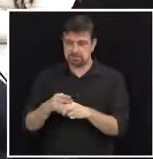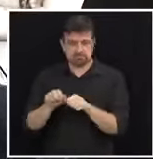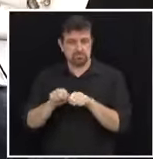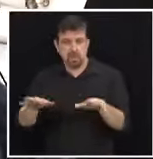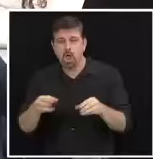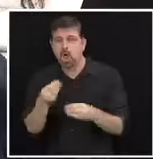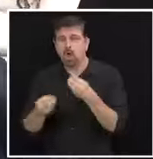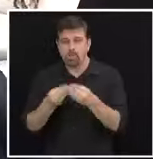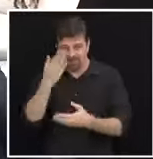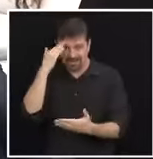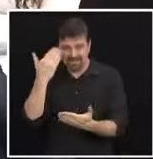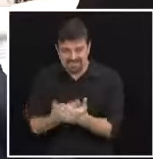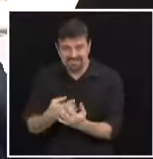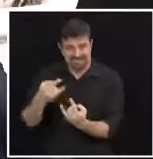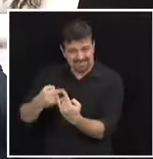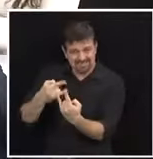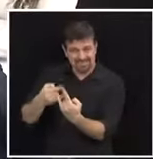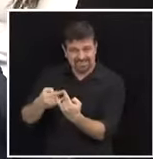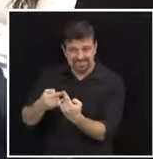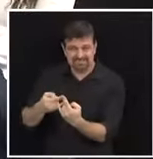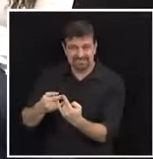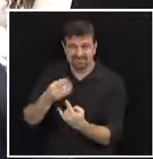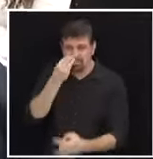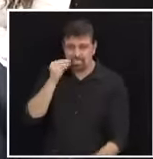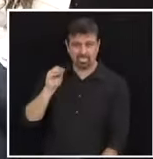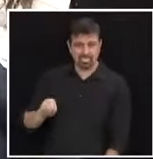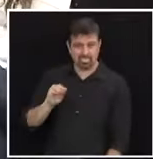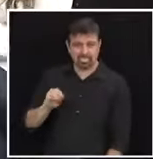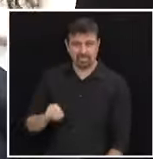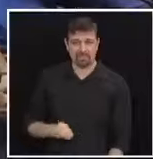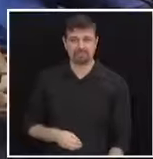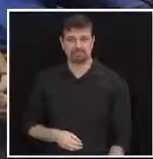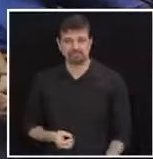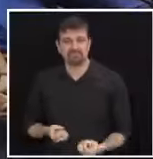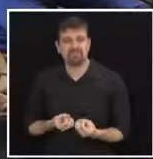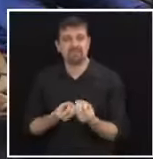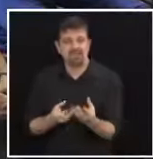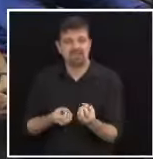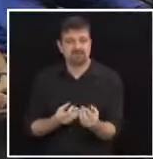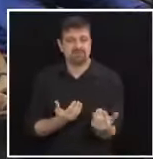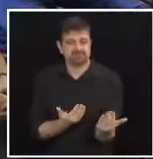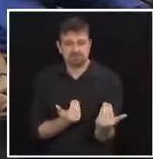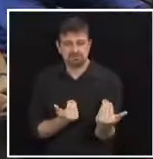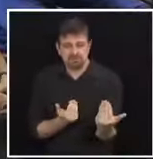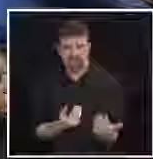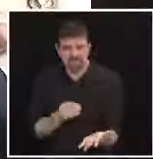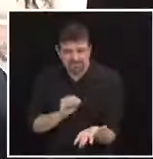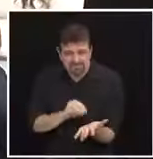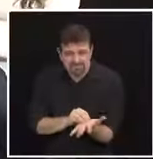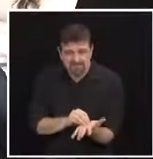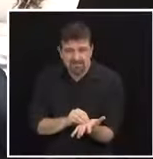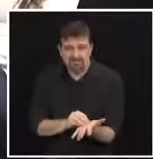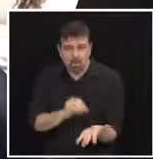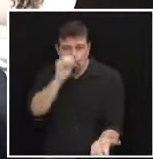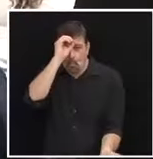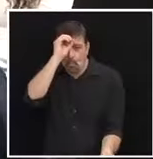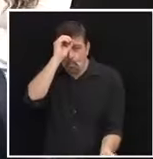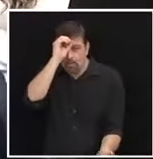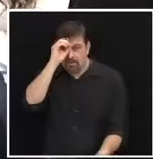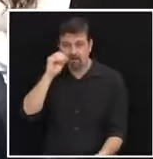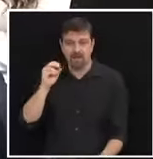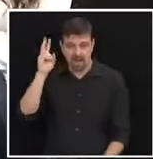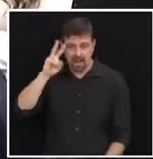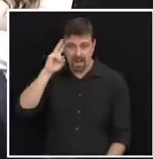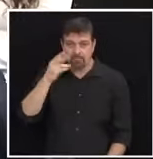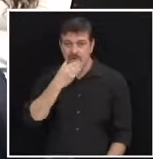Vocês acreditam que falta prevenção, falta informação para os jovens hoje? Porque eu me lembro na época, por exemplo, do Cazuza, da época